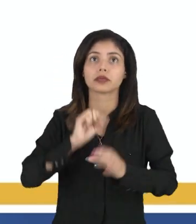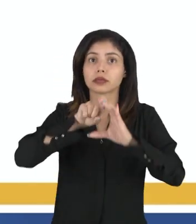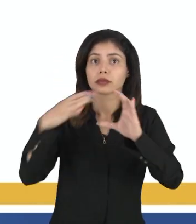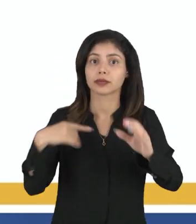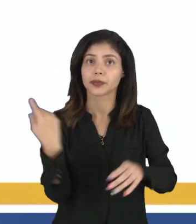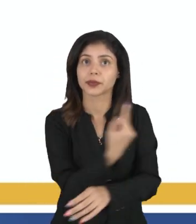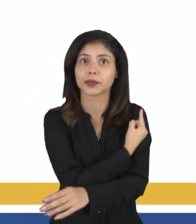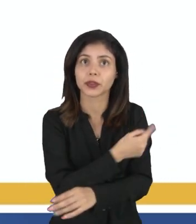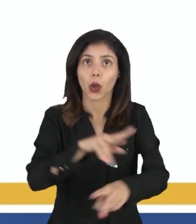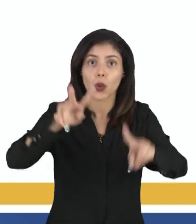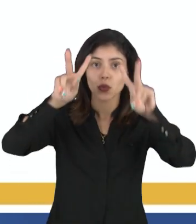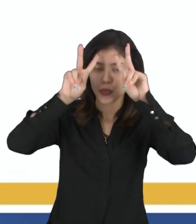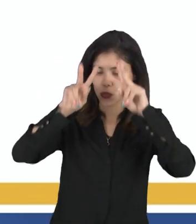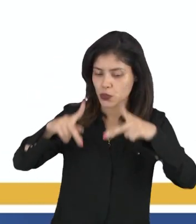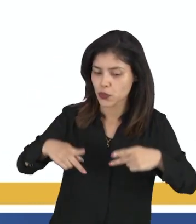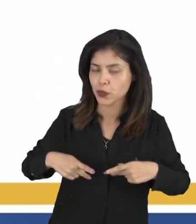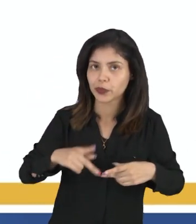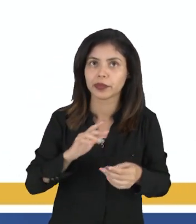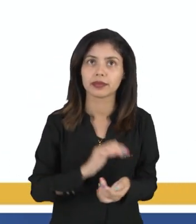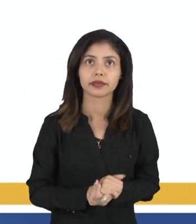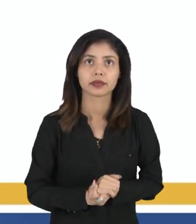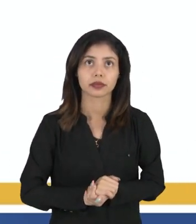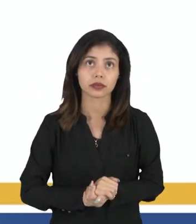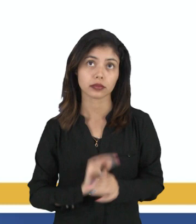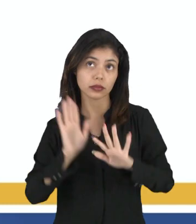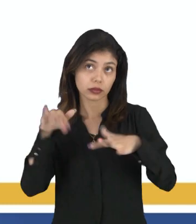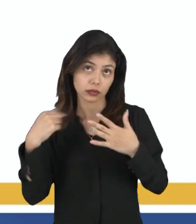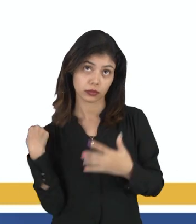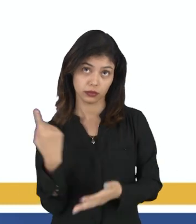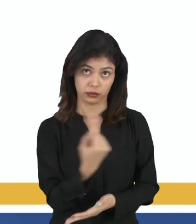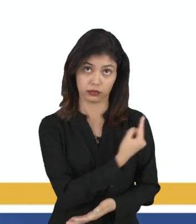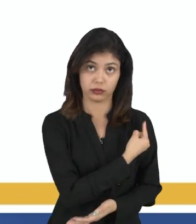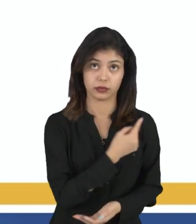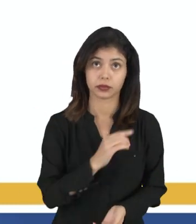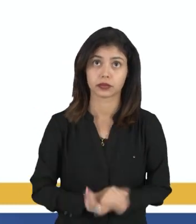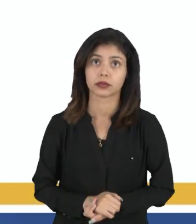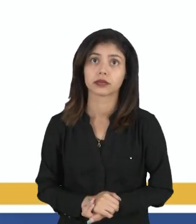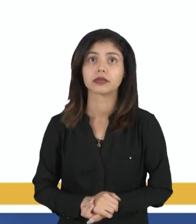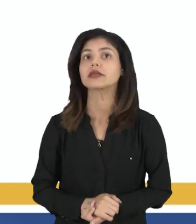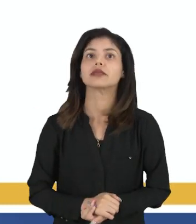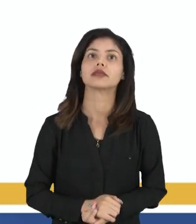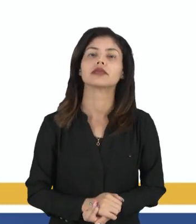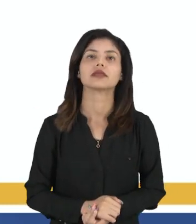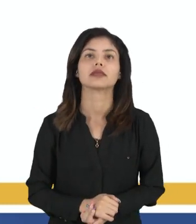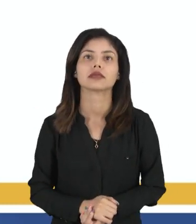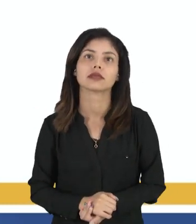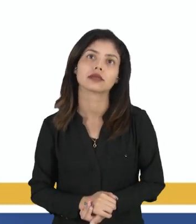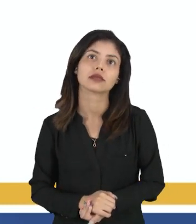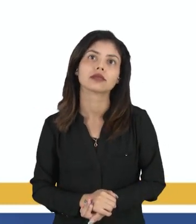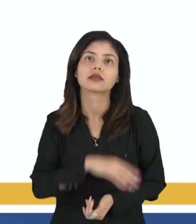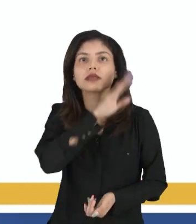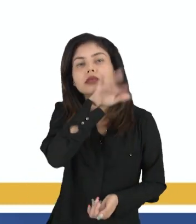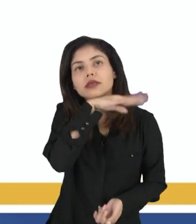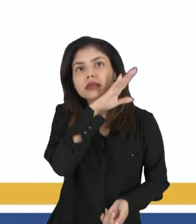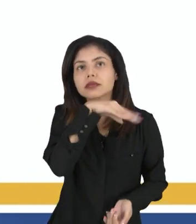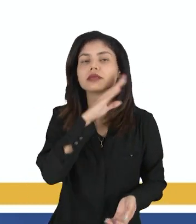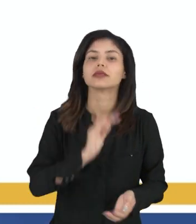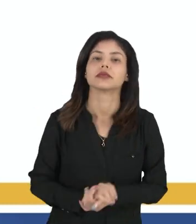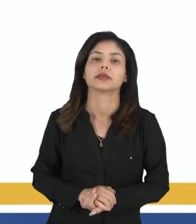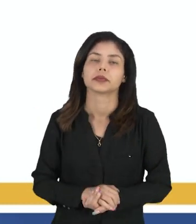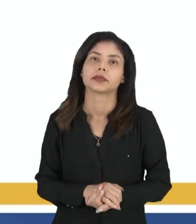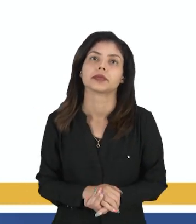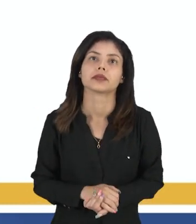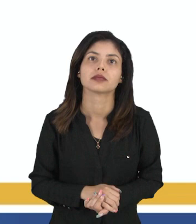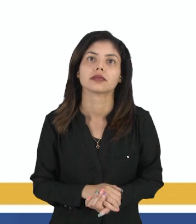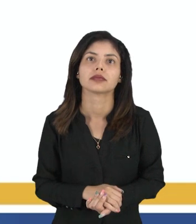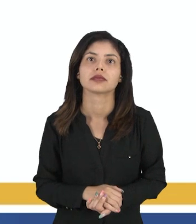nossa espécie, a espécie humana, né? Então vejam lá, a qual reino nós pertencemos? Reino dos animais, né? Reino